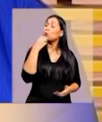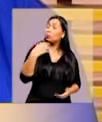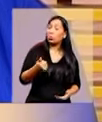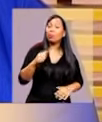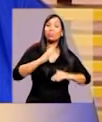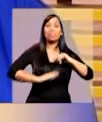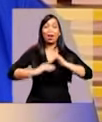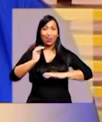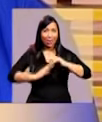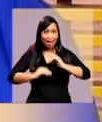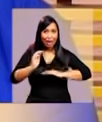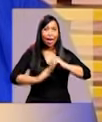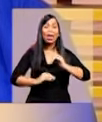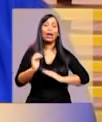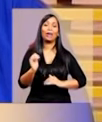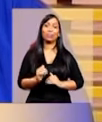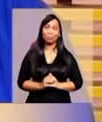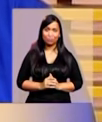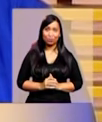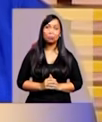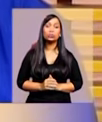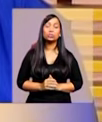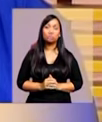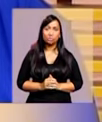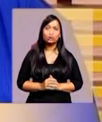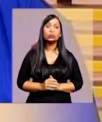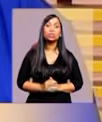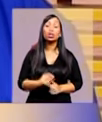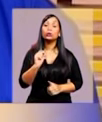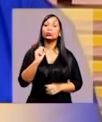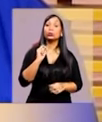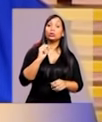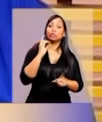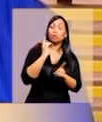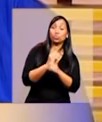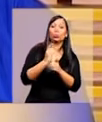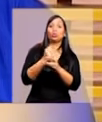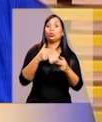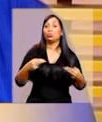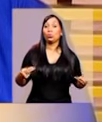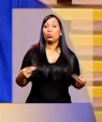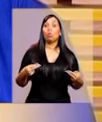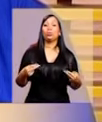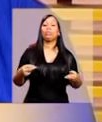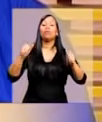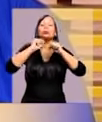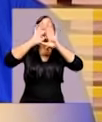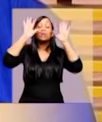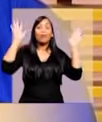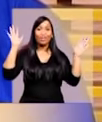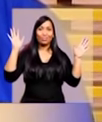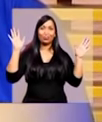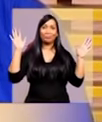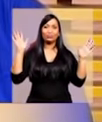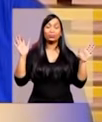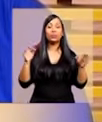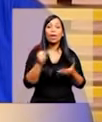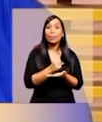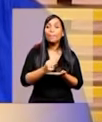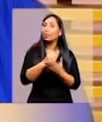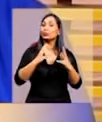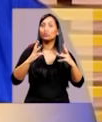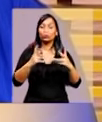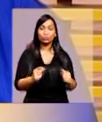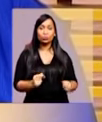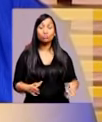forma interessante, prática, muito prática, de encontrar algum nível de lucidez. O cultivo da lucidez é